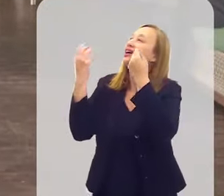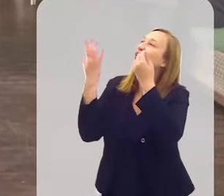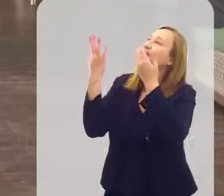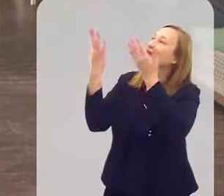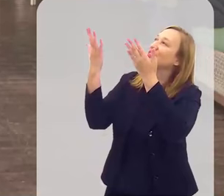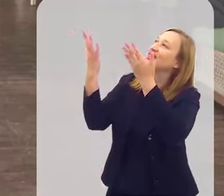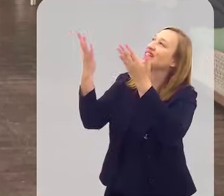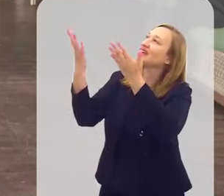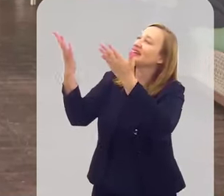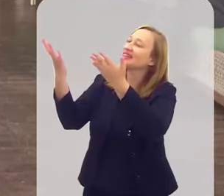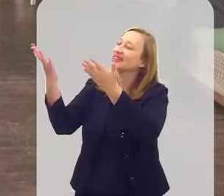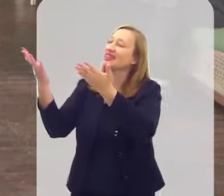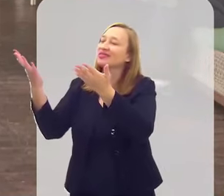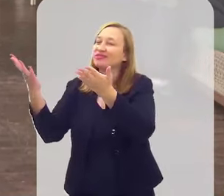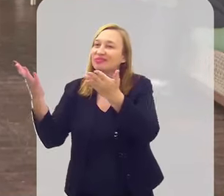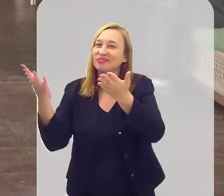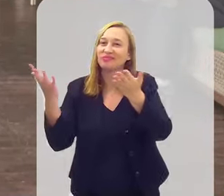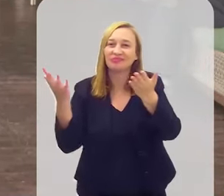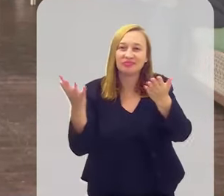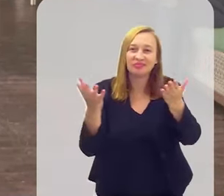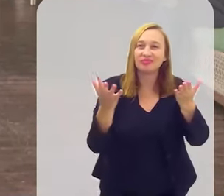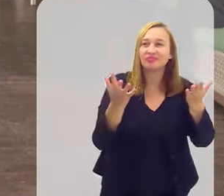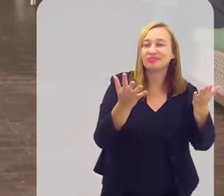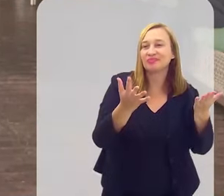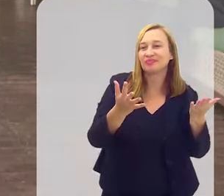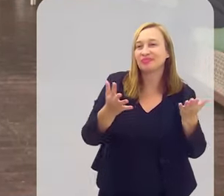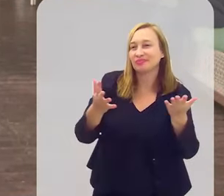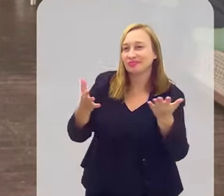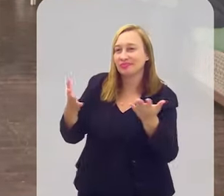Aleluia a te canto